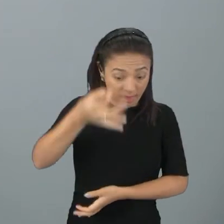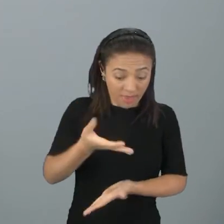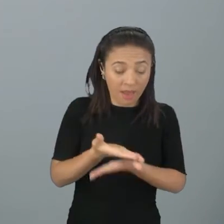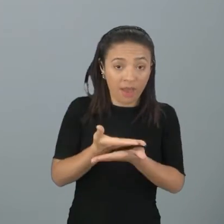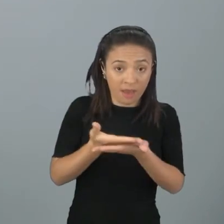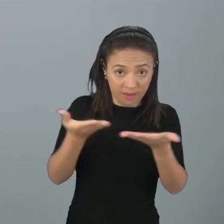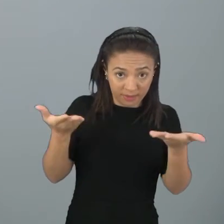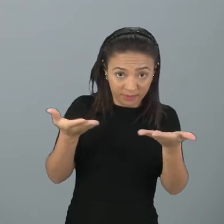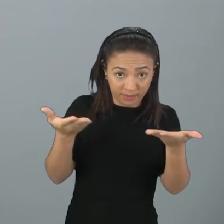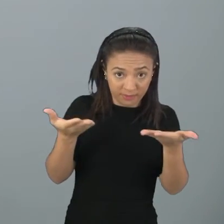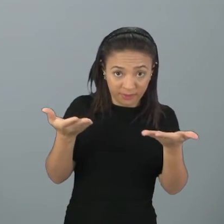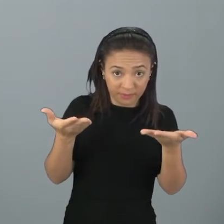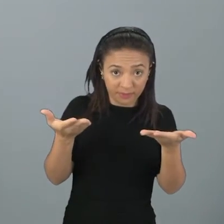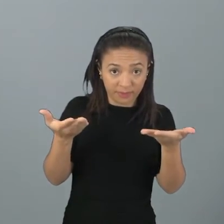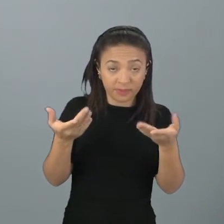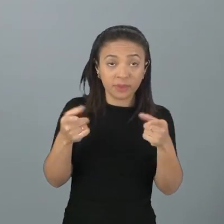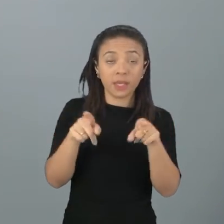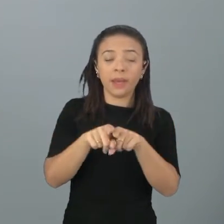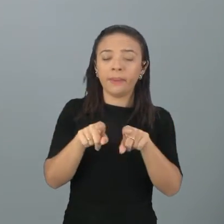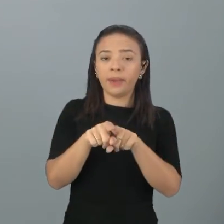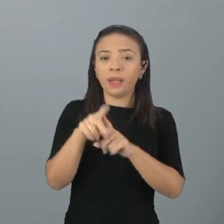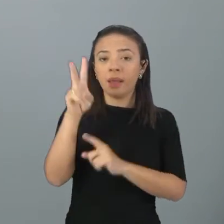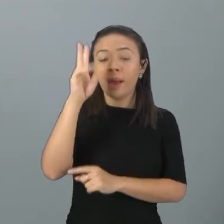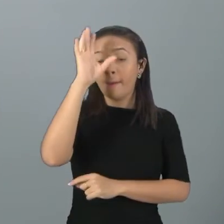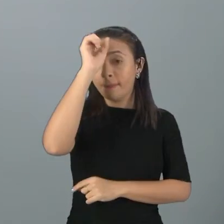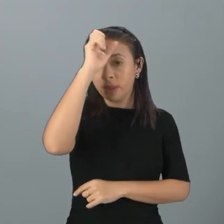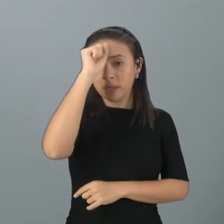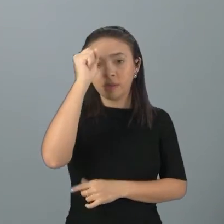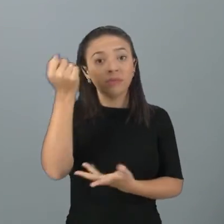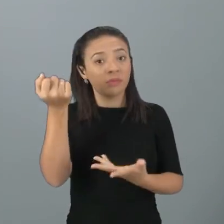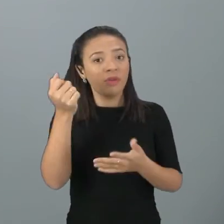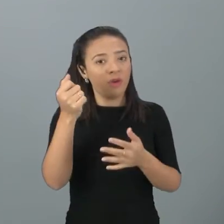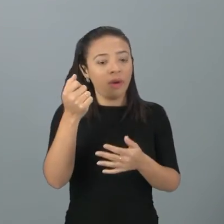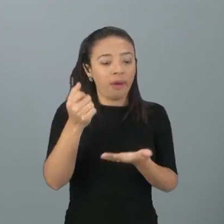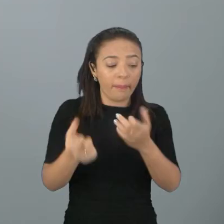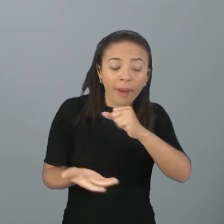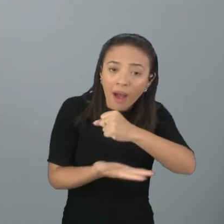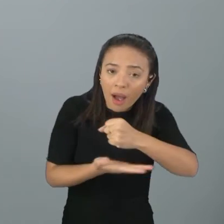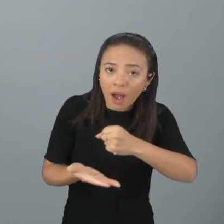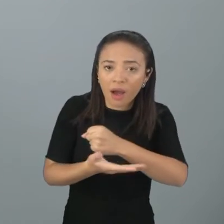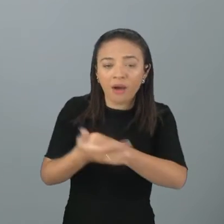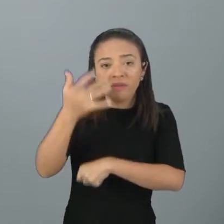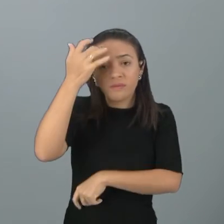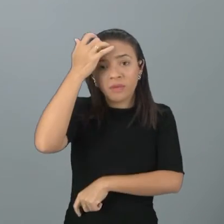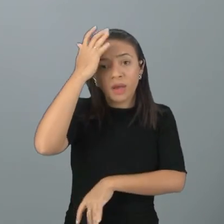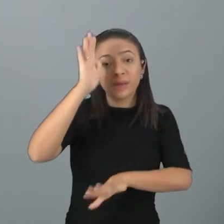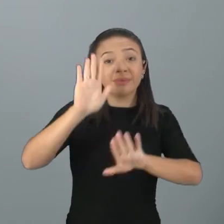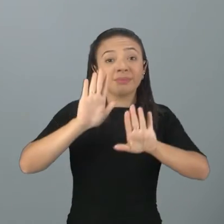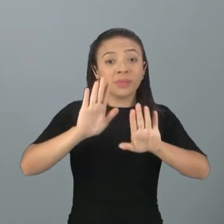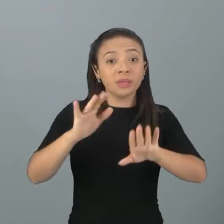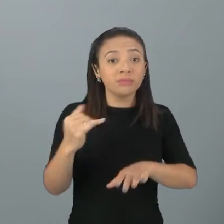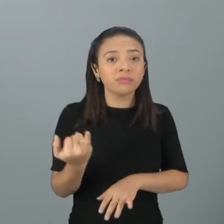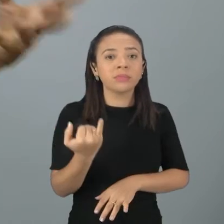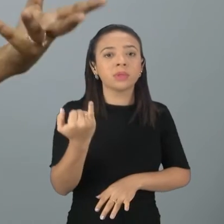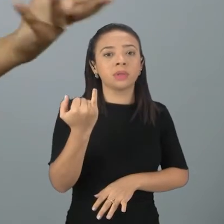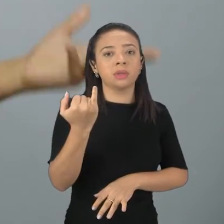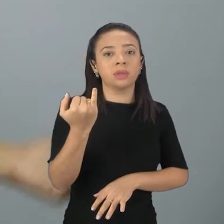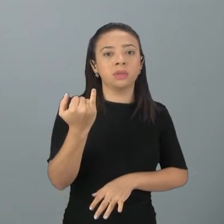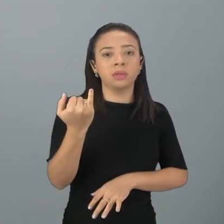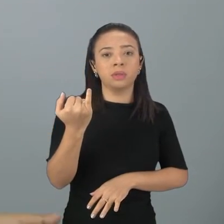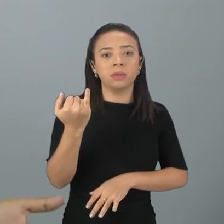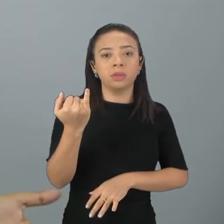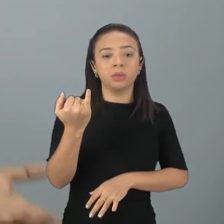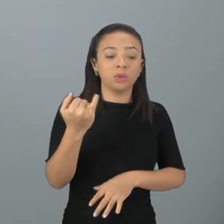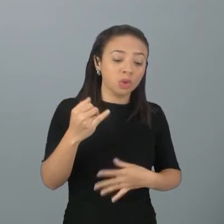hoje, e a gente viu o que a gente aprendeu, né? Foram coisas básicas, mas que são muito importantes e servem de base para os nossos